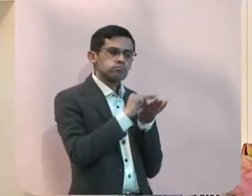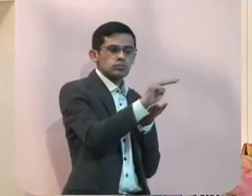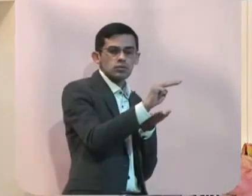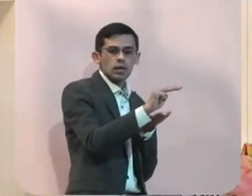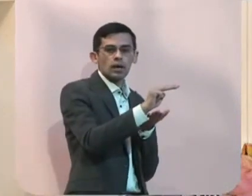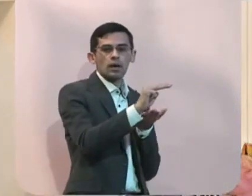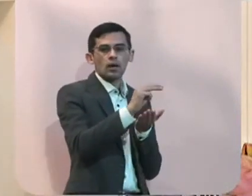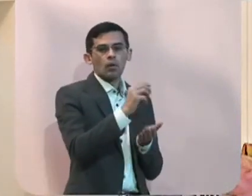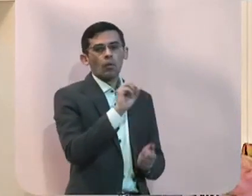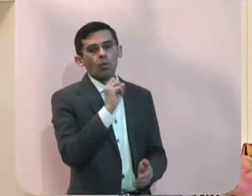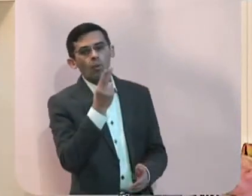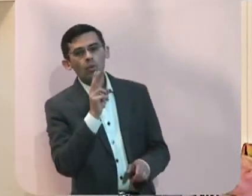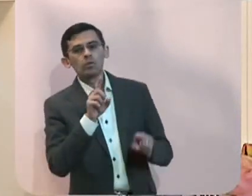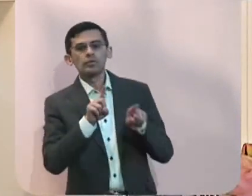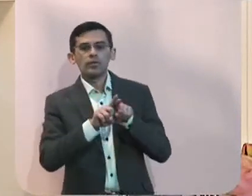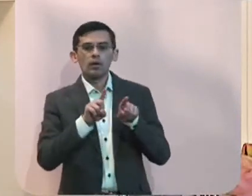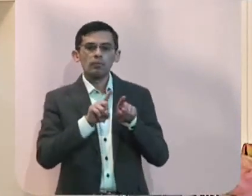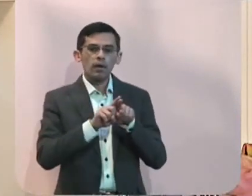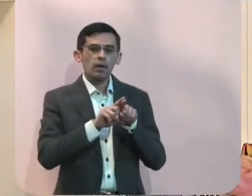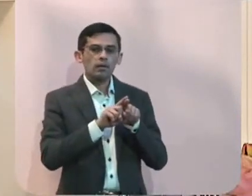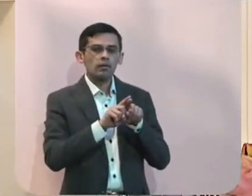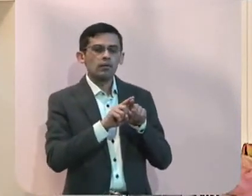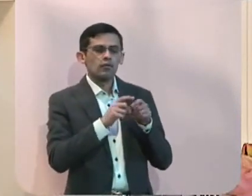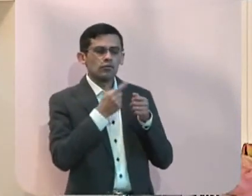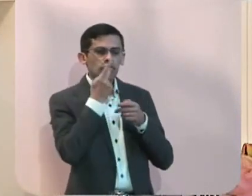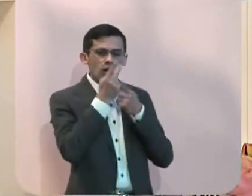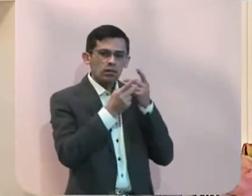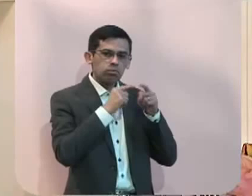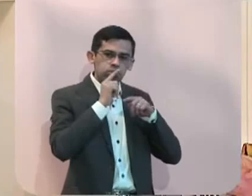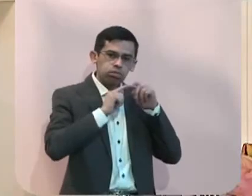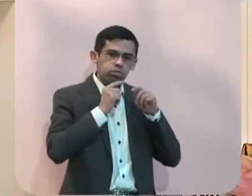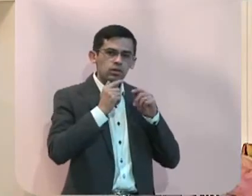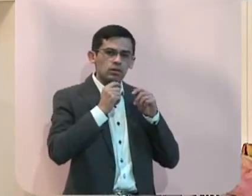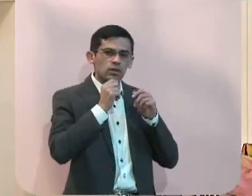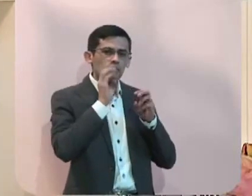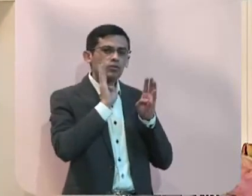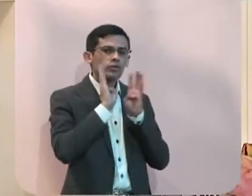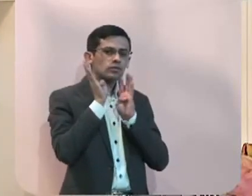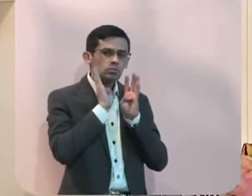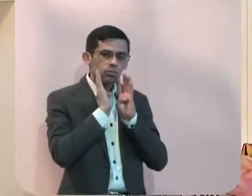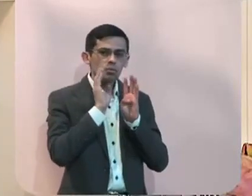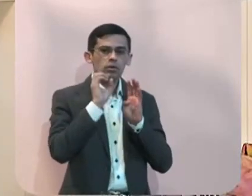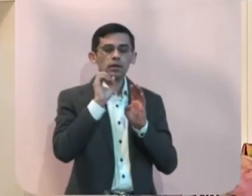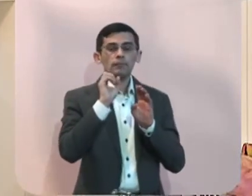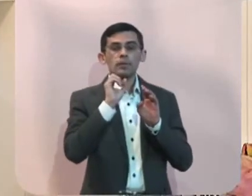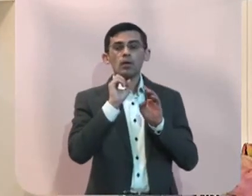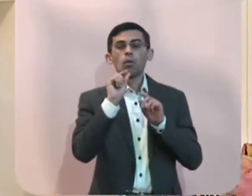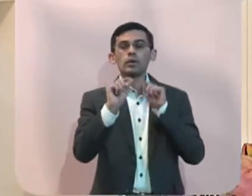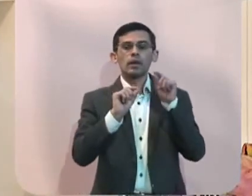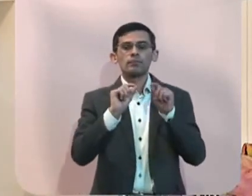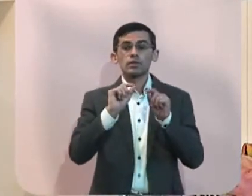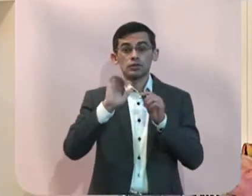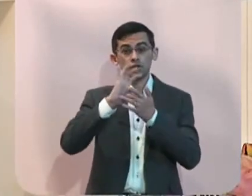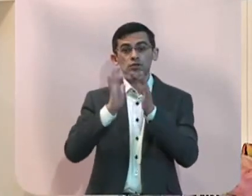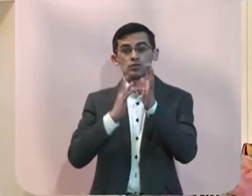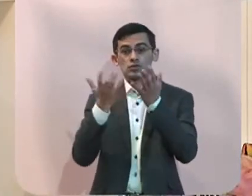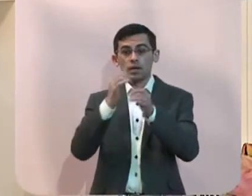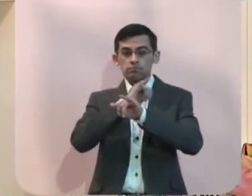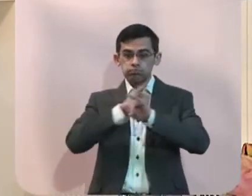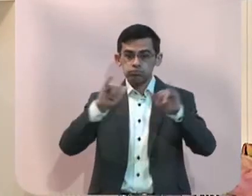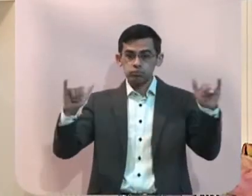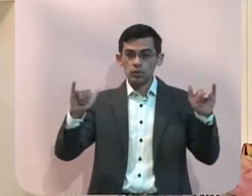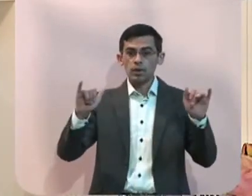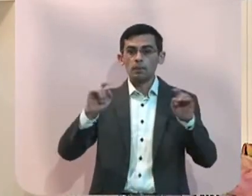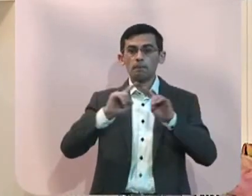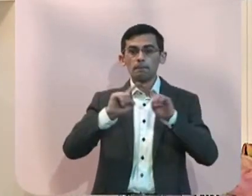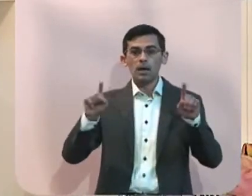mensagenzinha, você contou uma fofoquinha lá no Facebook? Jesus quer ser compartilhado, mas precisa